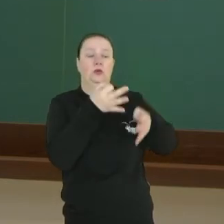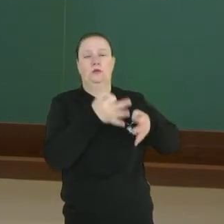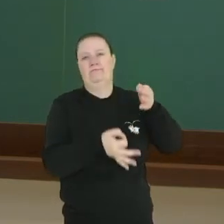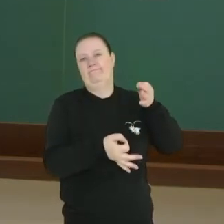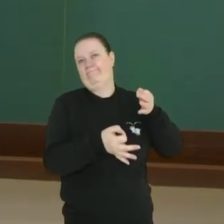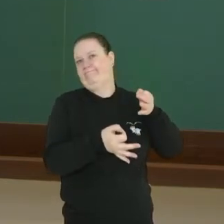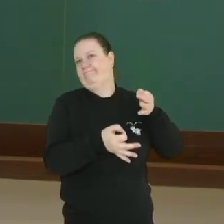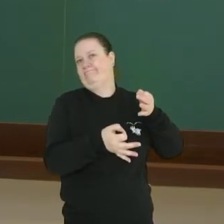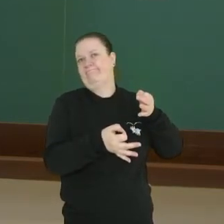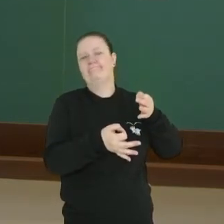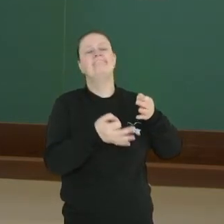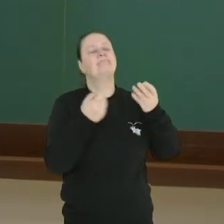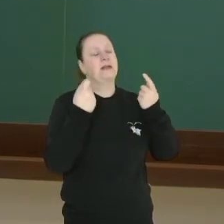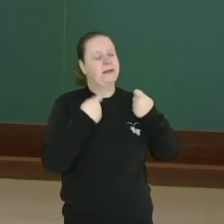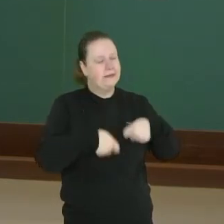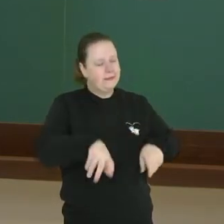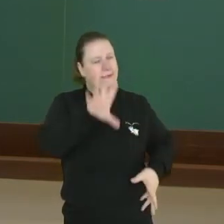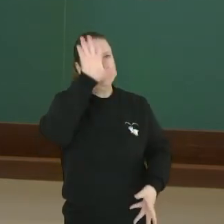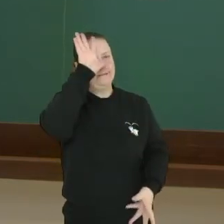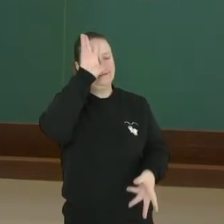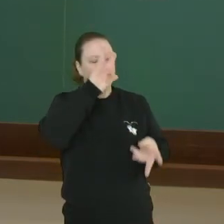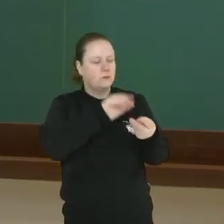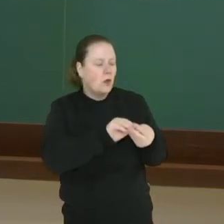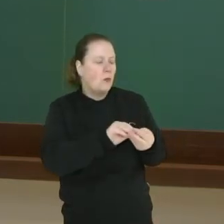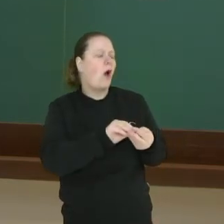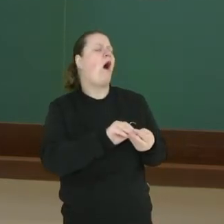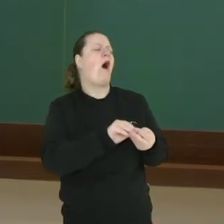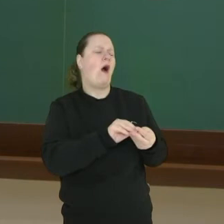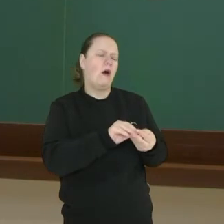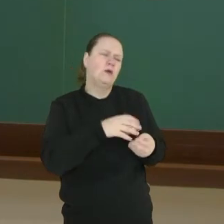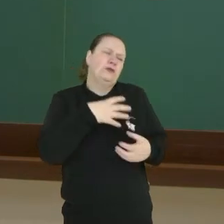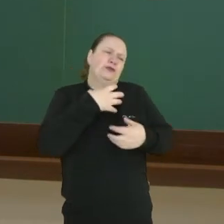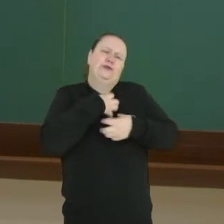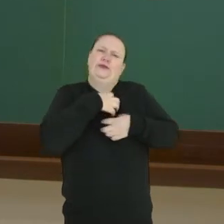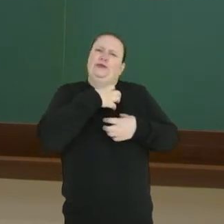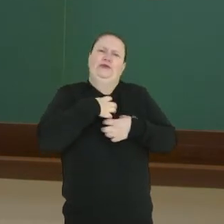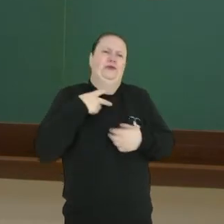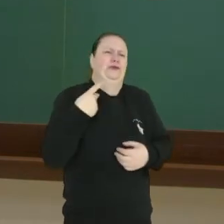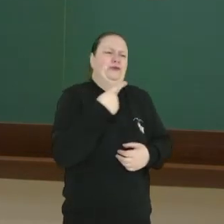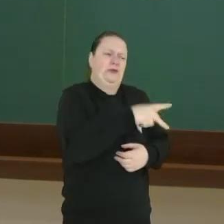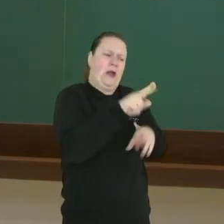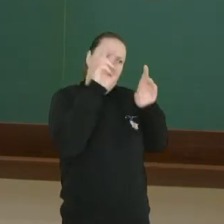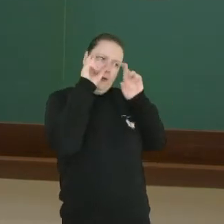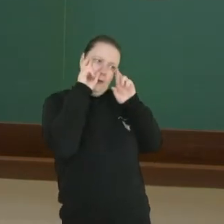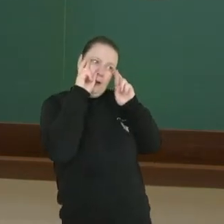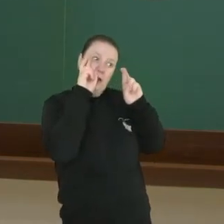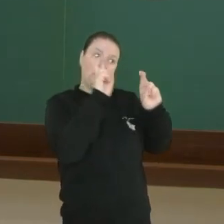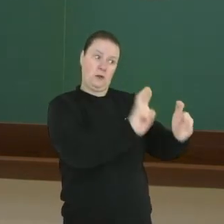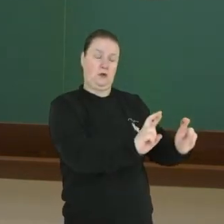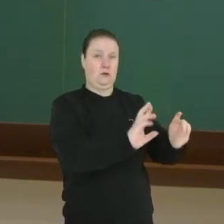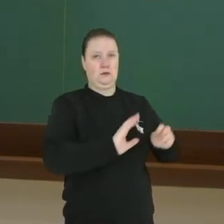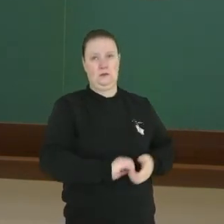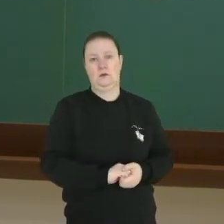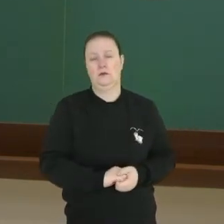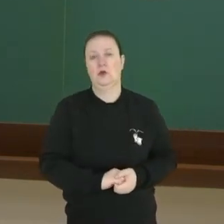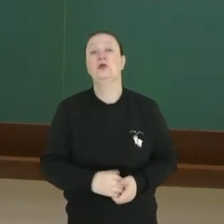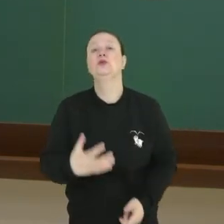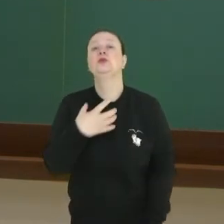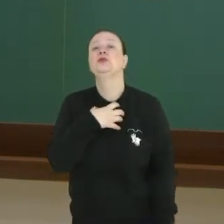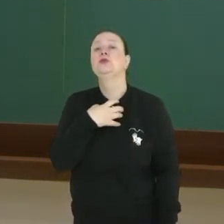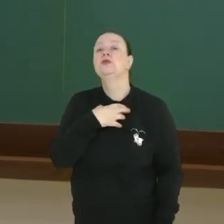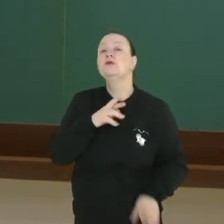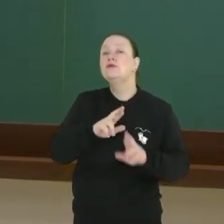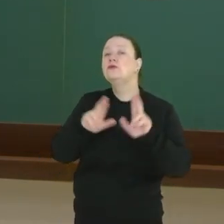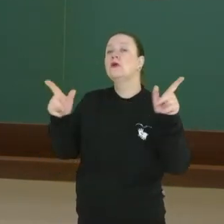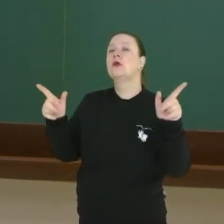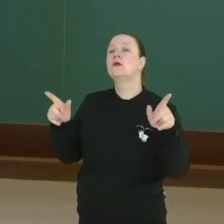por que ele fala daquela forma, mas não ficar tirando sarro. Pessoas que têm sotaques diferentes também, não é verdade?